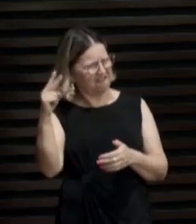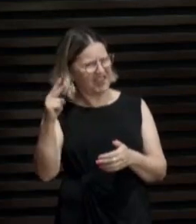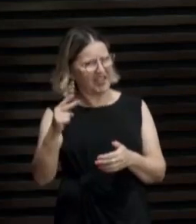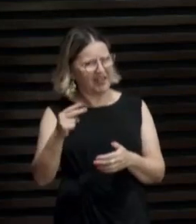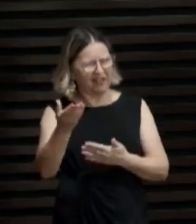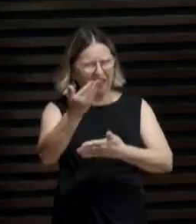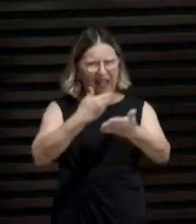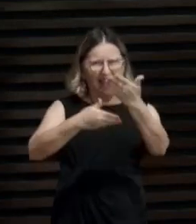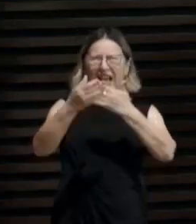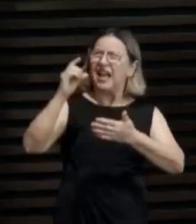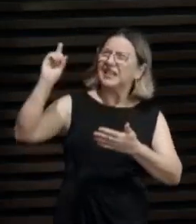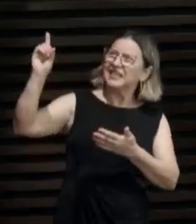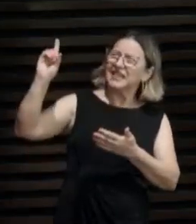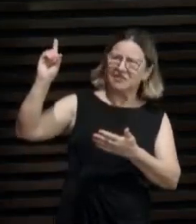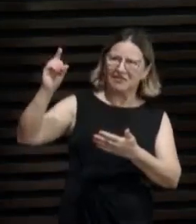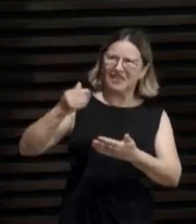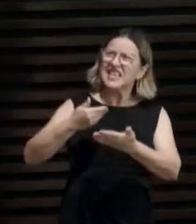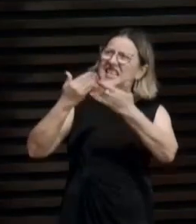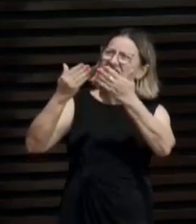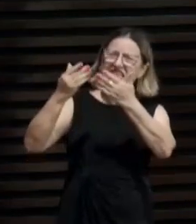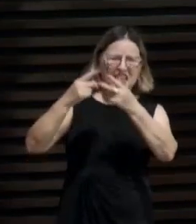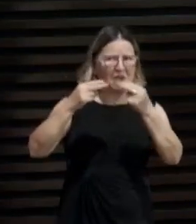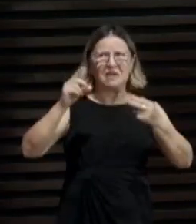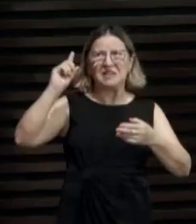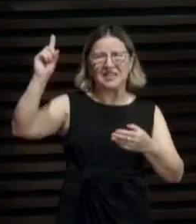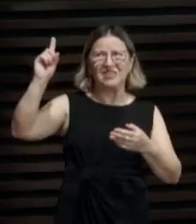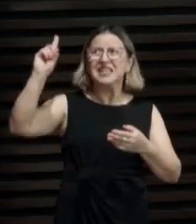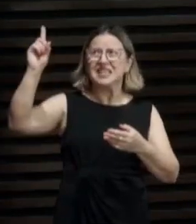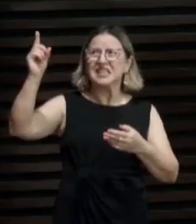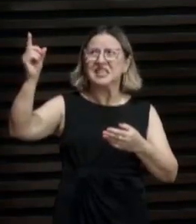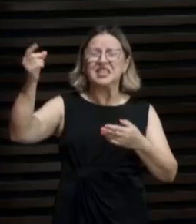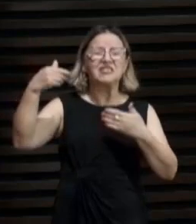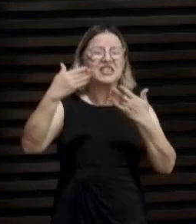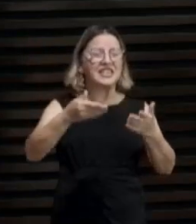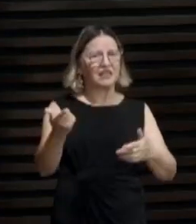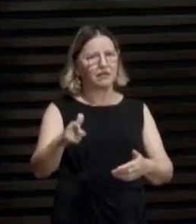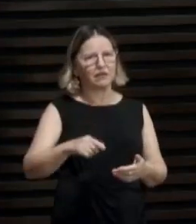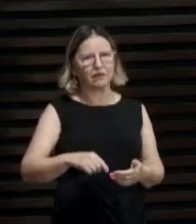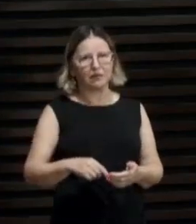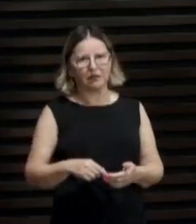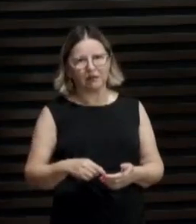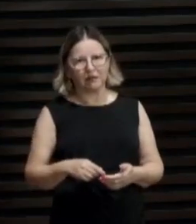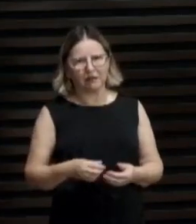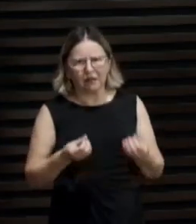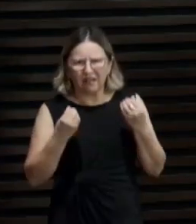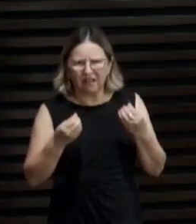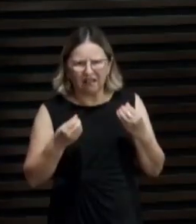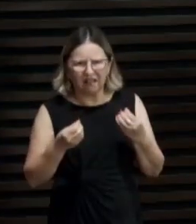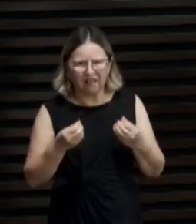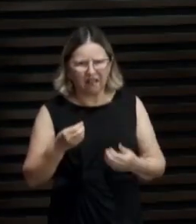vai te devolver. Uns absurdos de escandalizar qualquer um que tem um